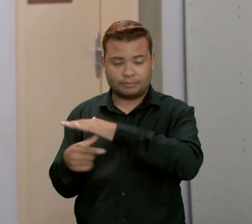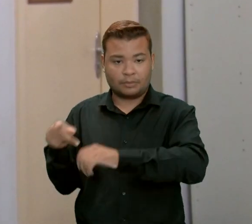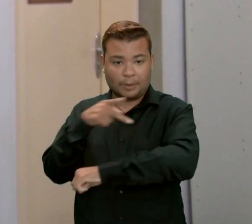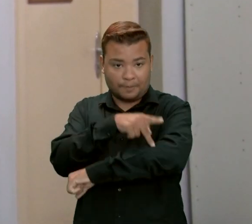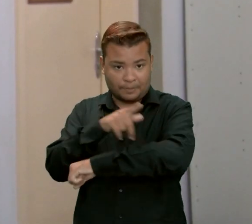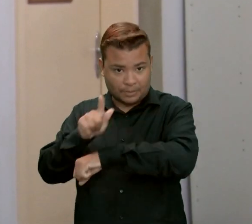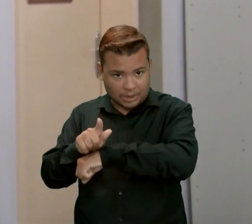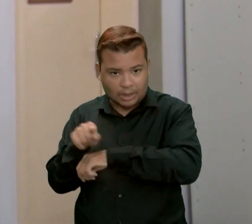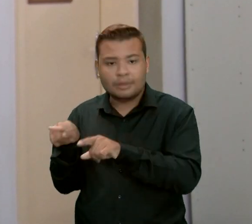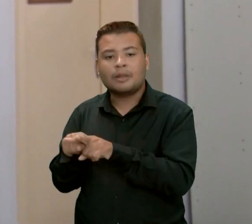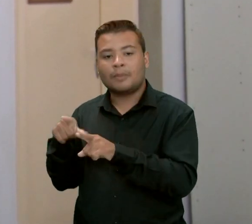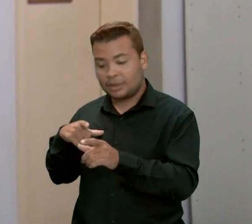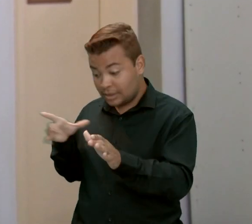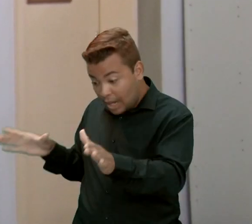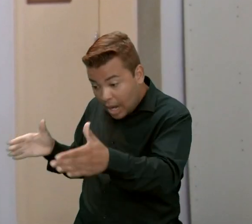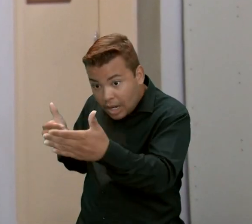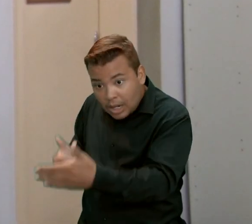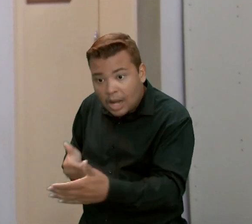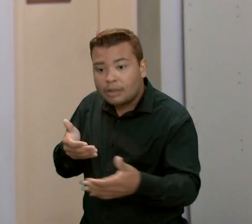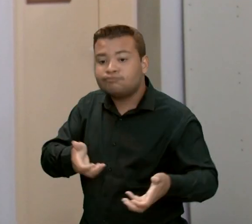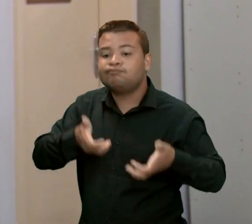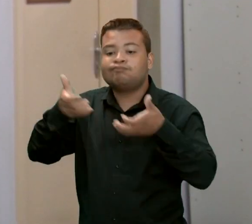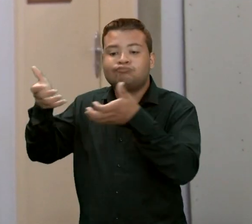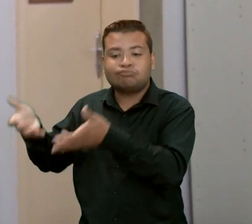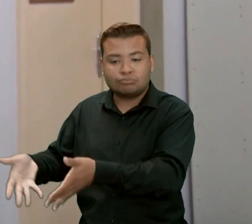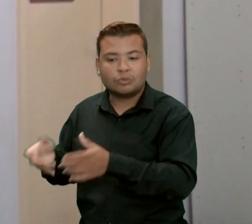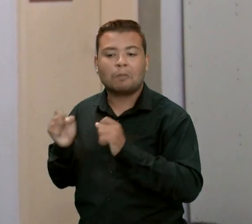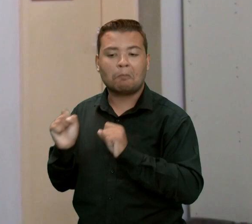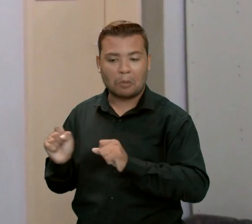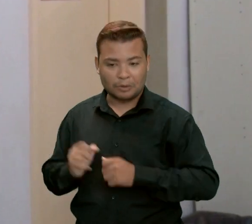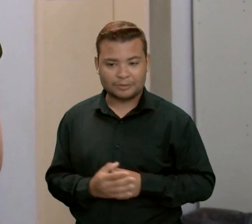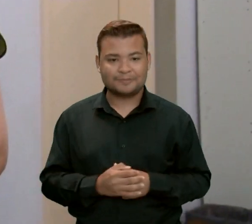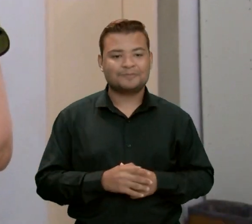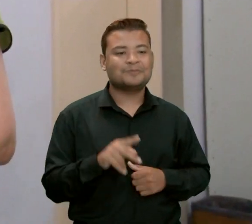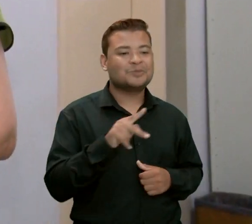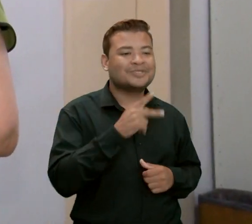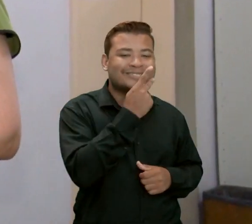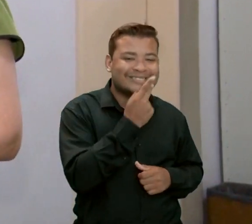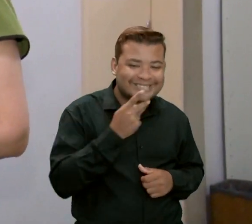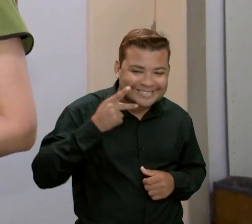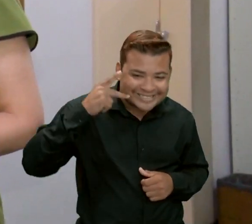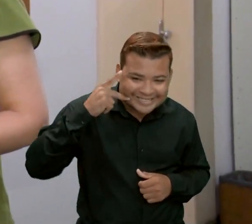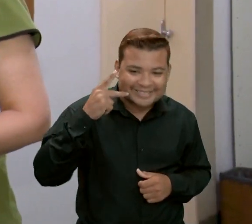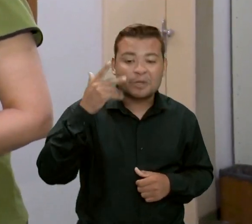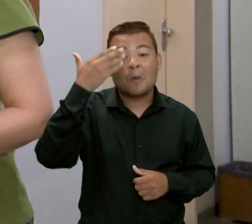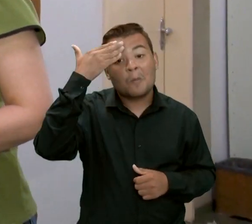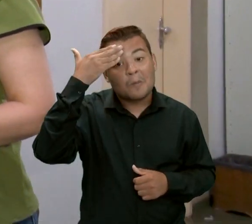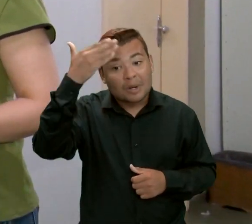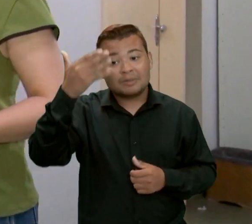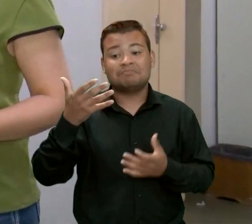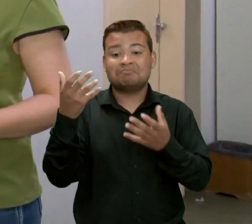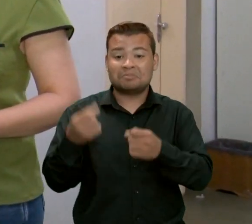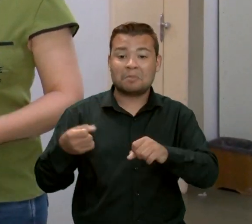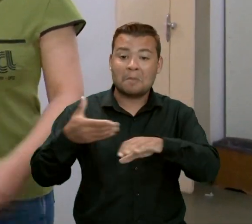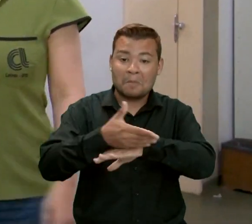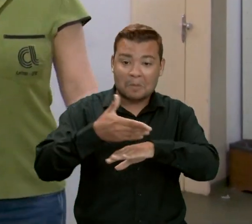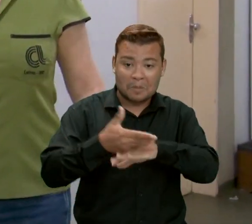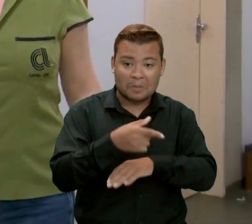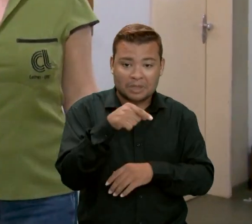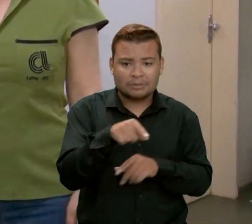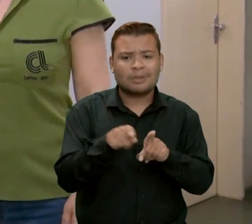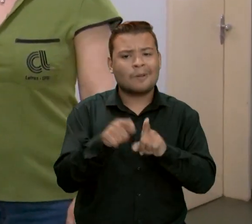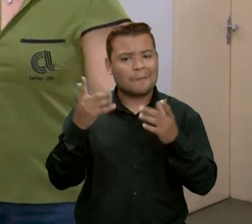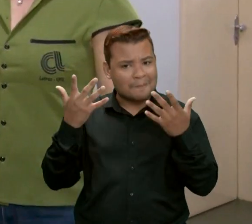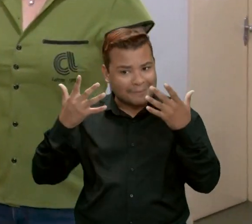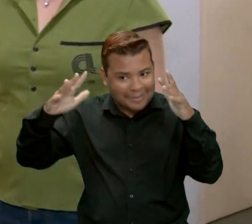também tem um caixote lá aguardando as doações. Professora Patrícia Machado, muito obrigada por participar aqui com a gente e